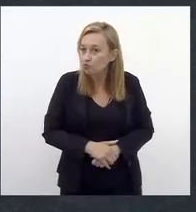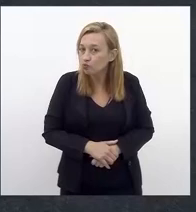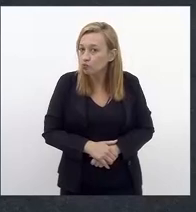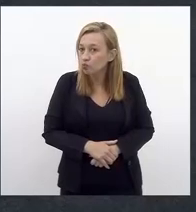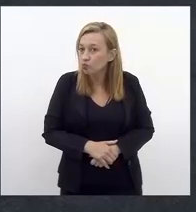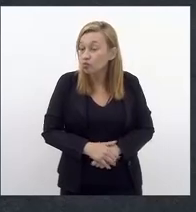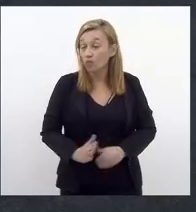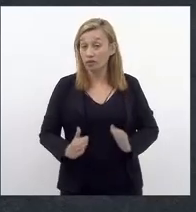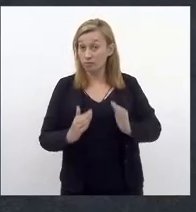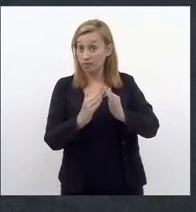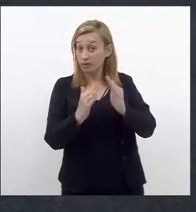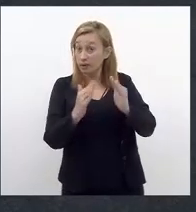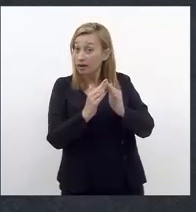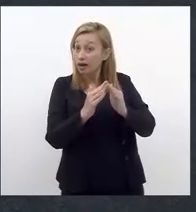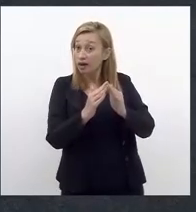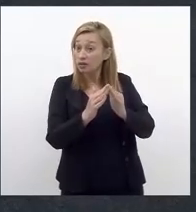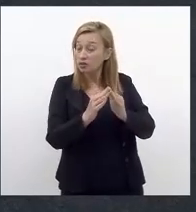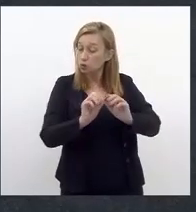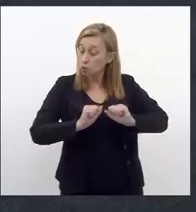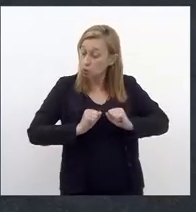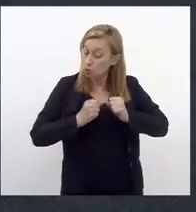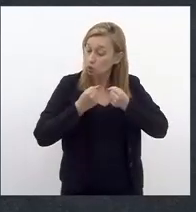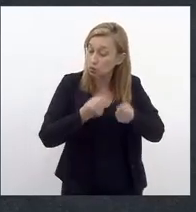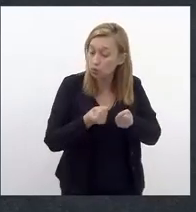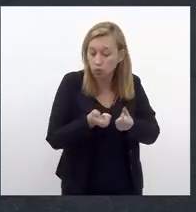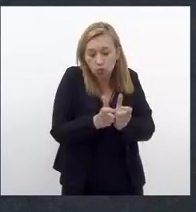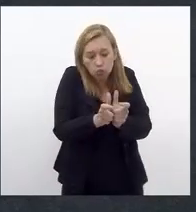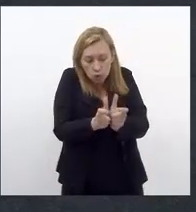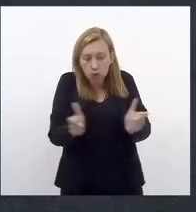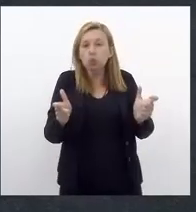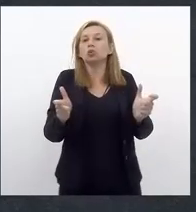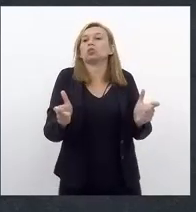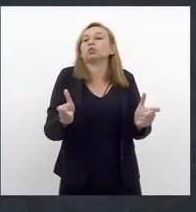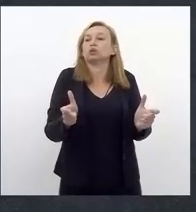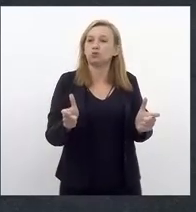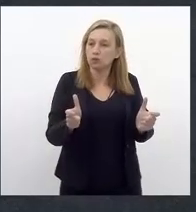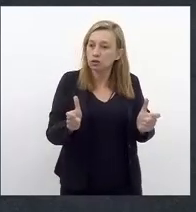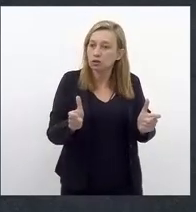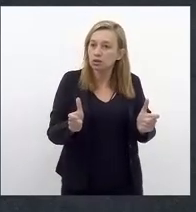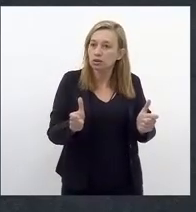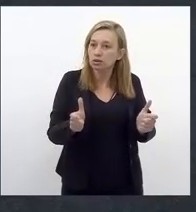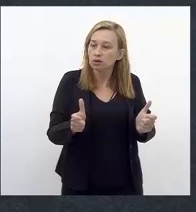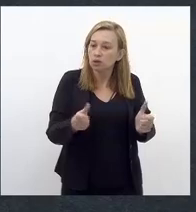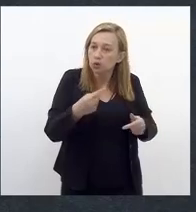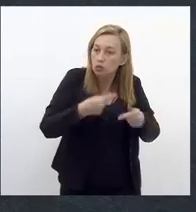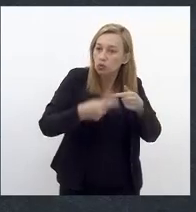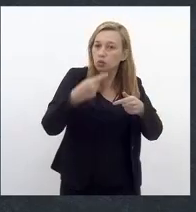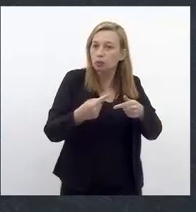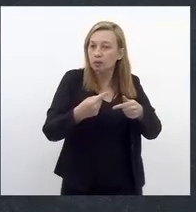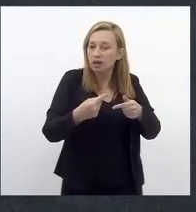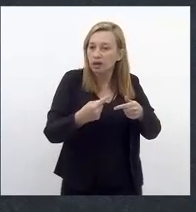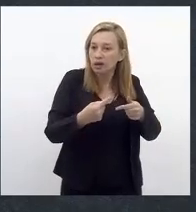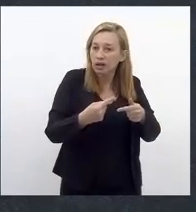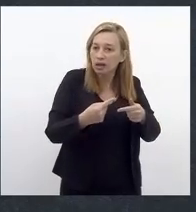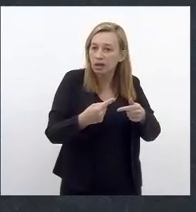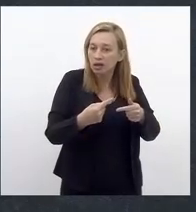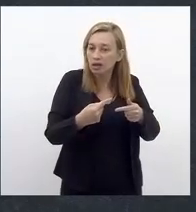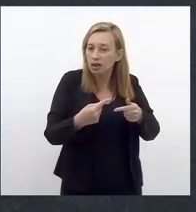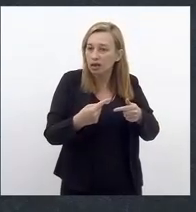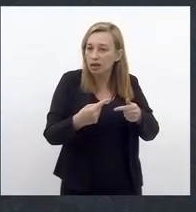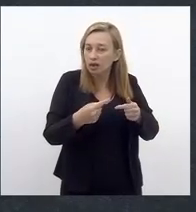e esta casa fez um esforço imenso para superar as contradições